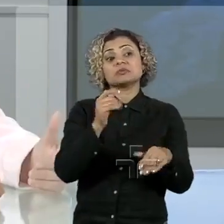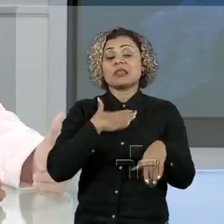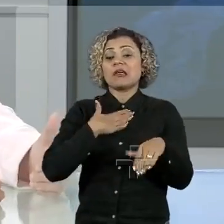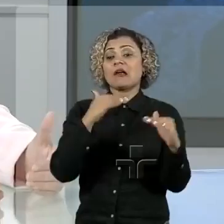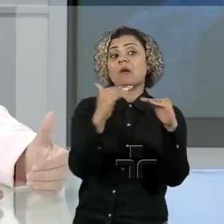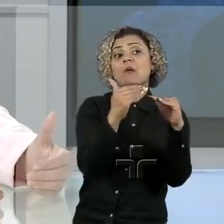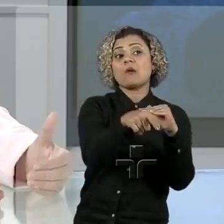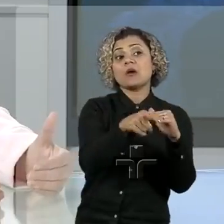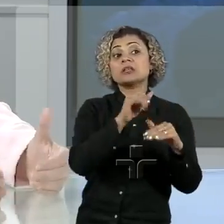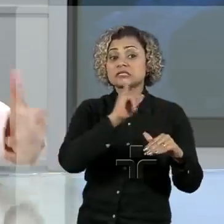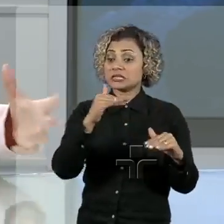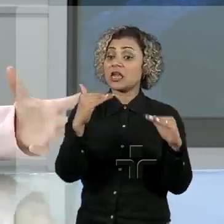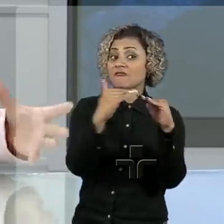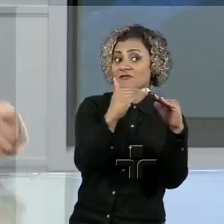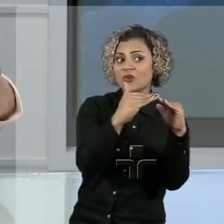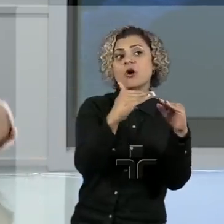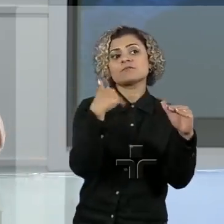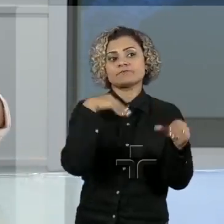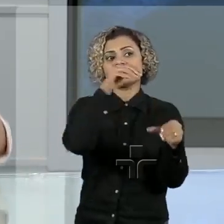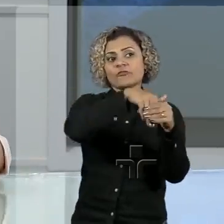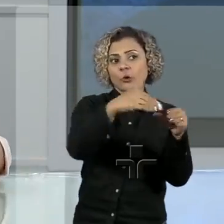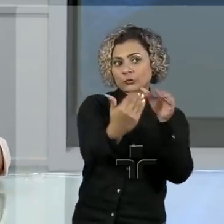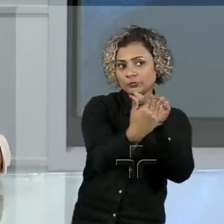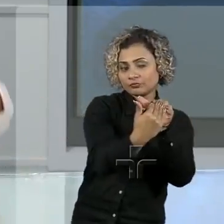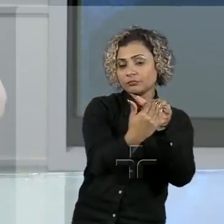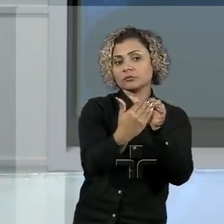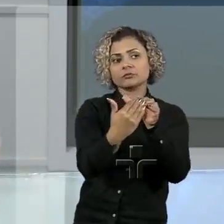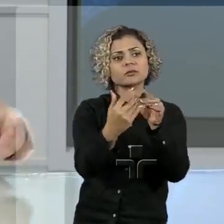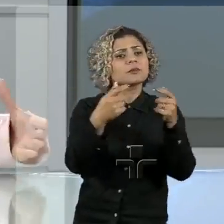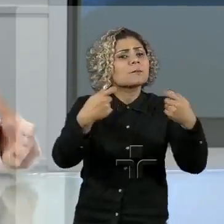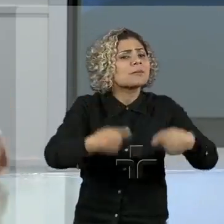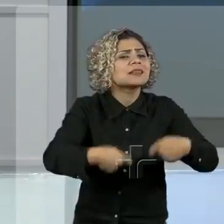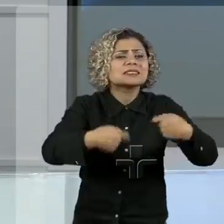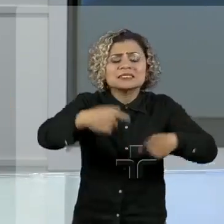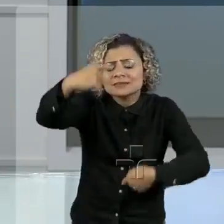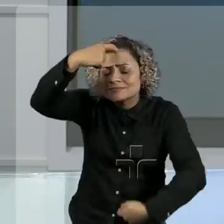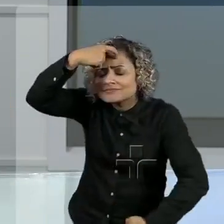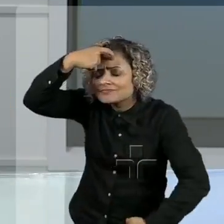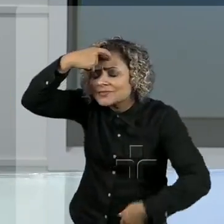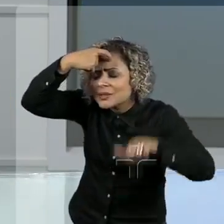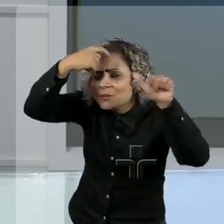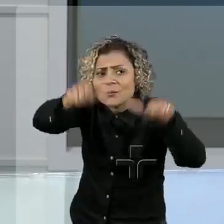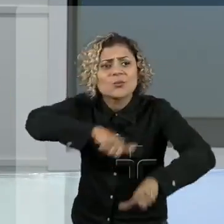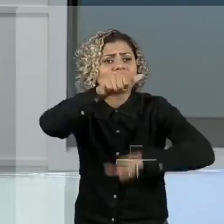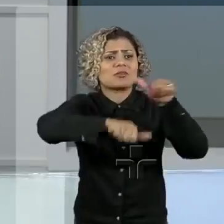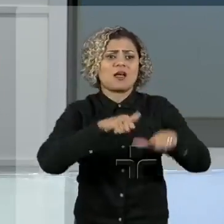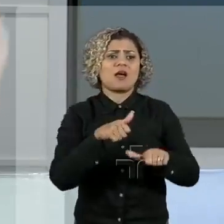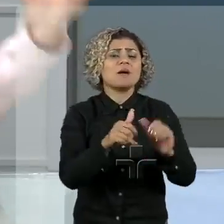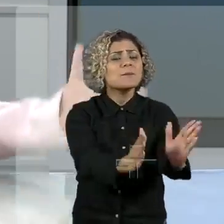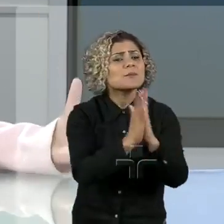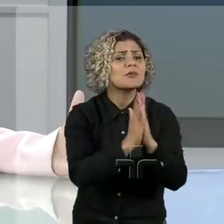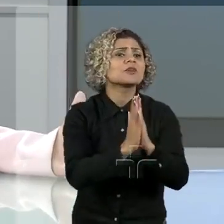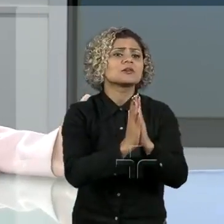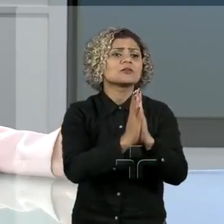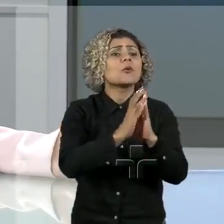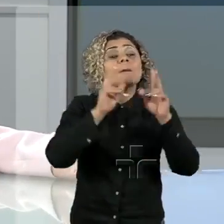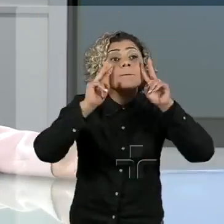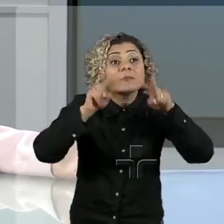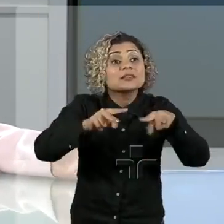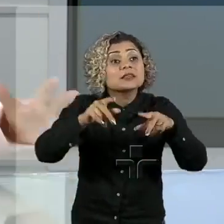vota contra. Então, é necessário mudar a mentalidade. Alguém, pelo amor de Deus, tem que pensar o